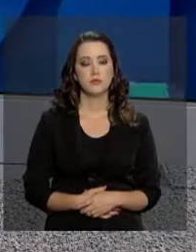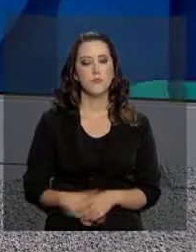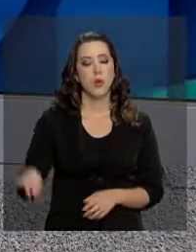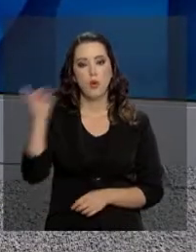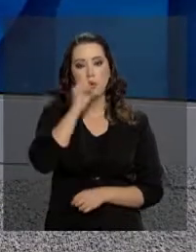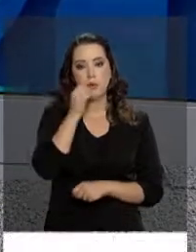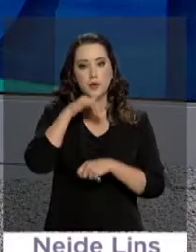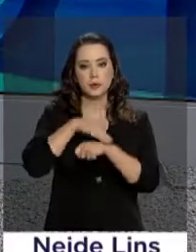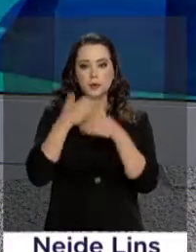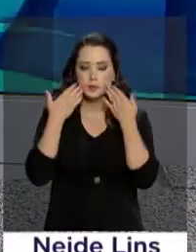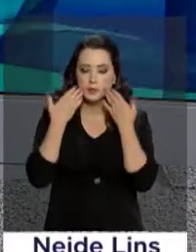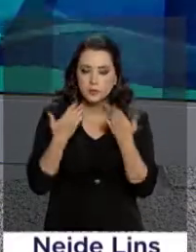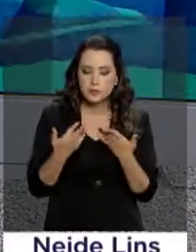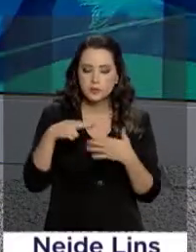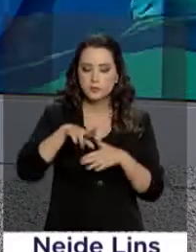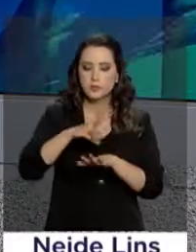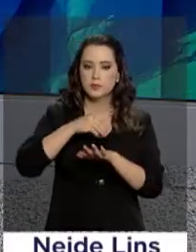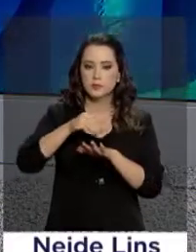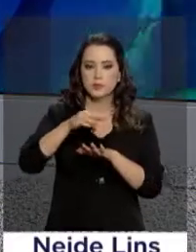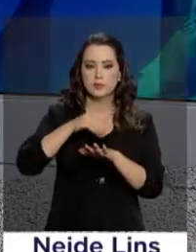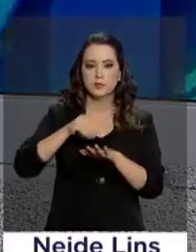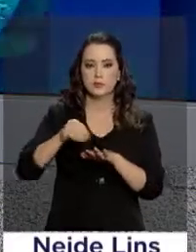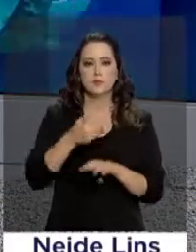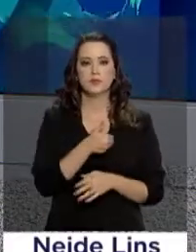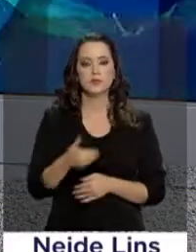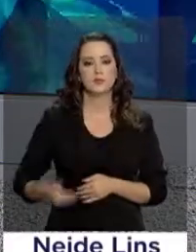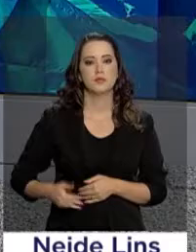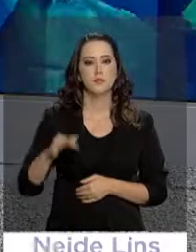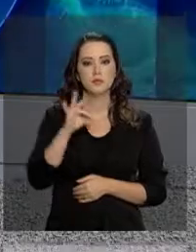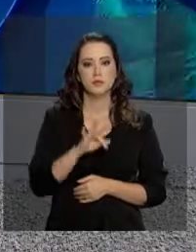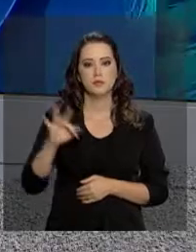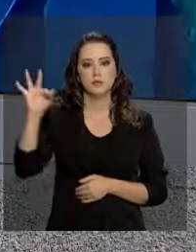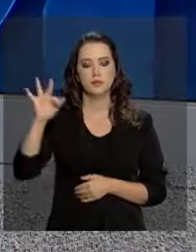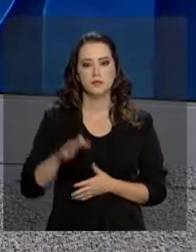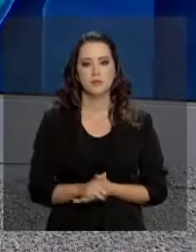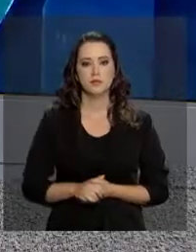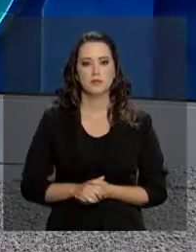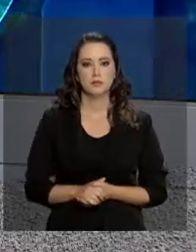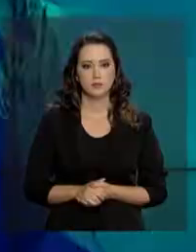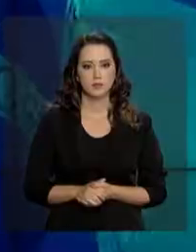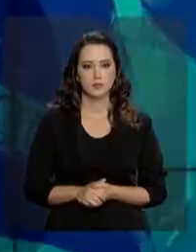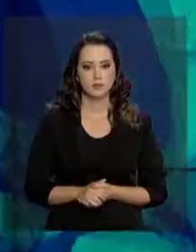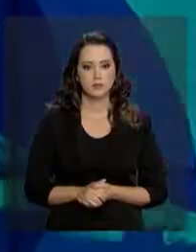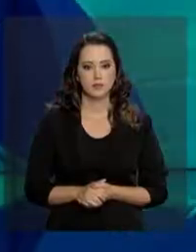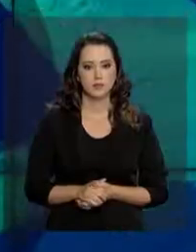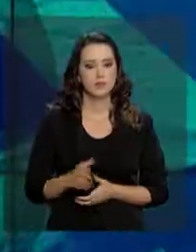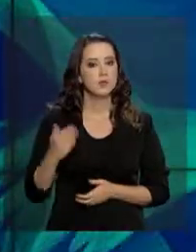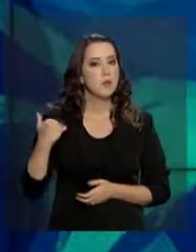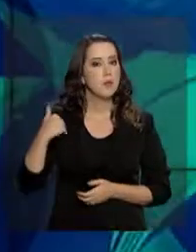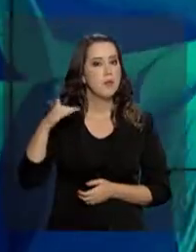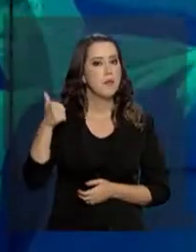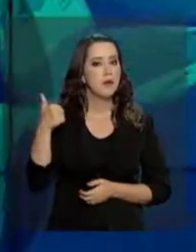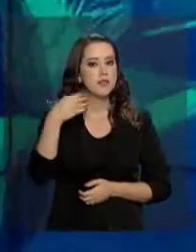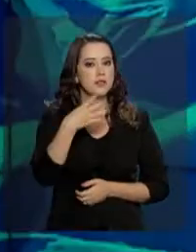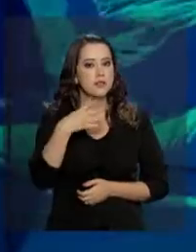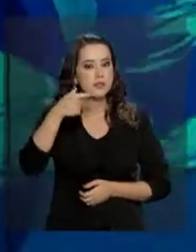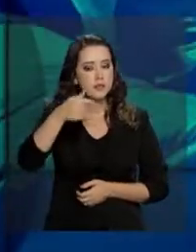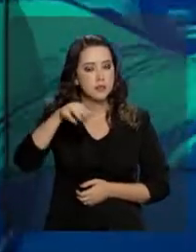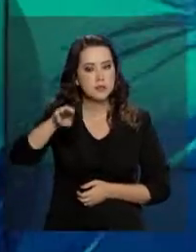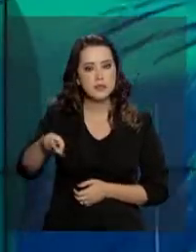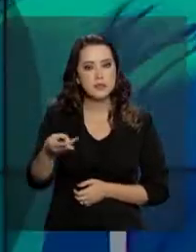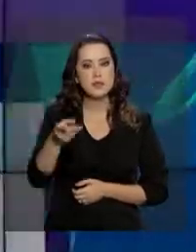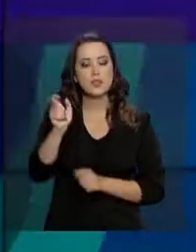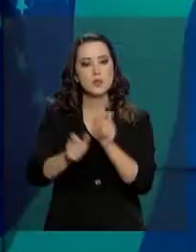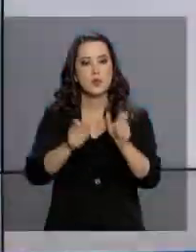Olá, boa noite. Começa agora o Repórter NBR com as notícias do governo federal. Mais de 147